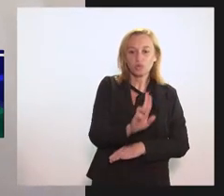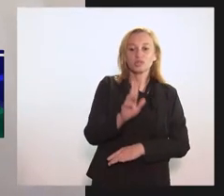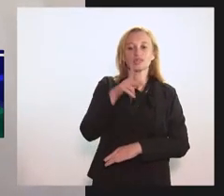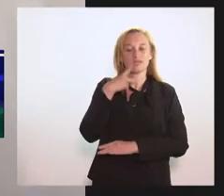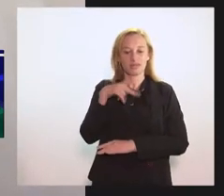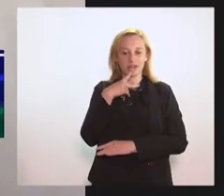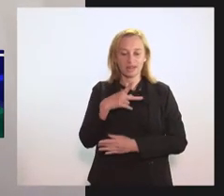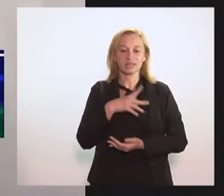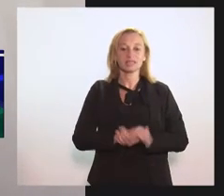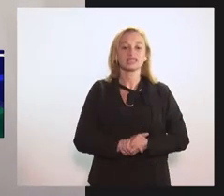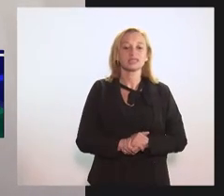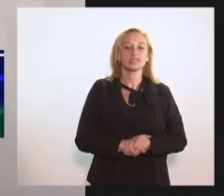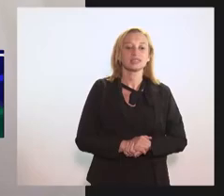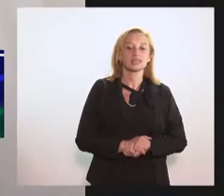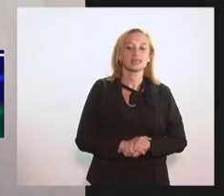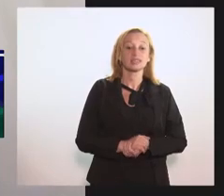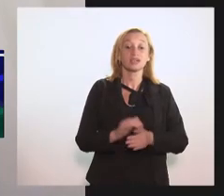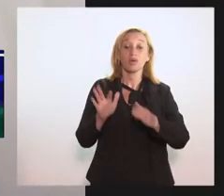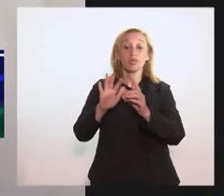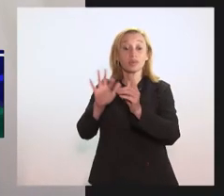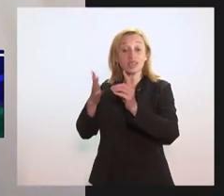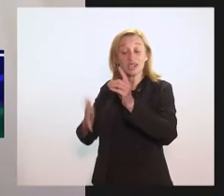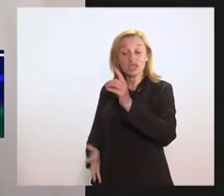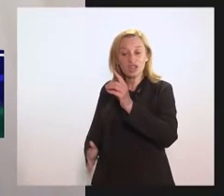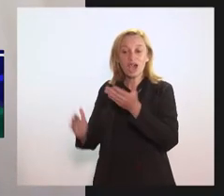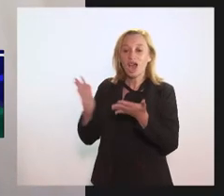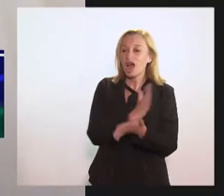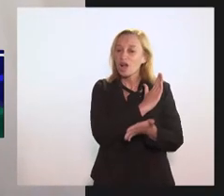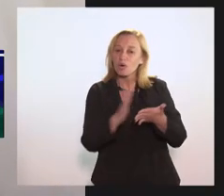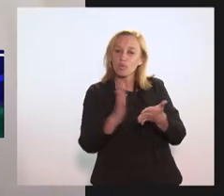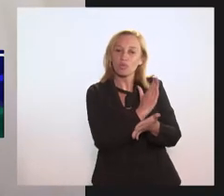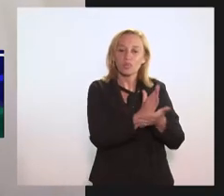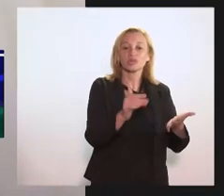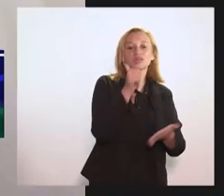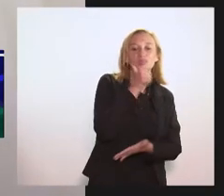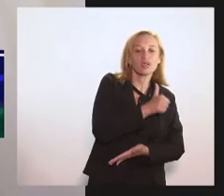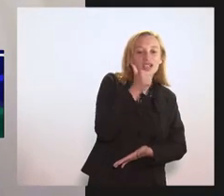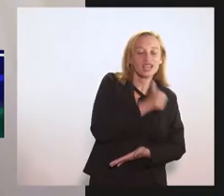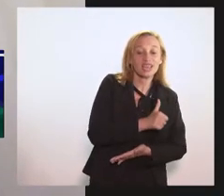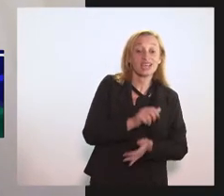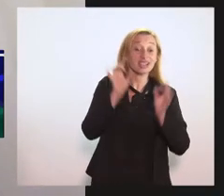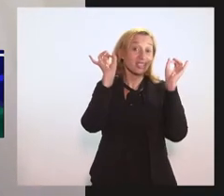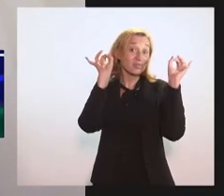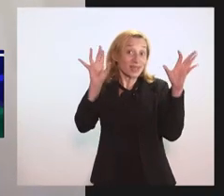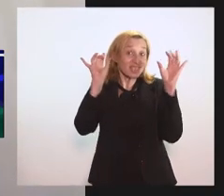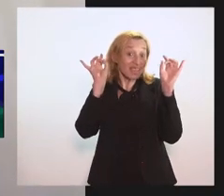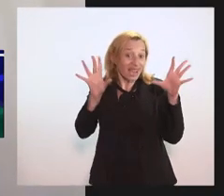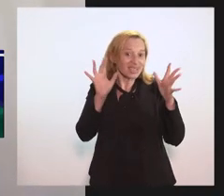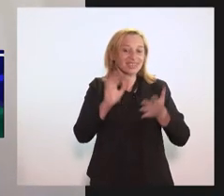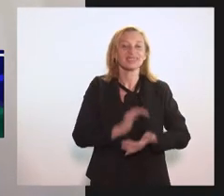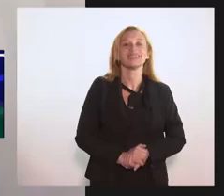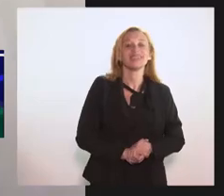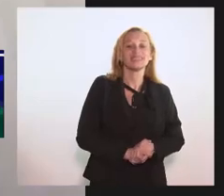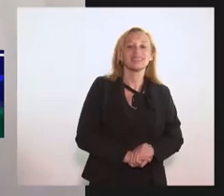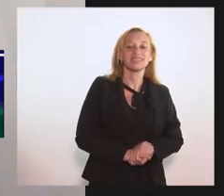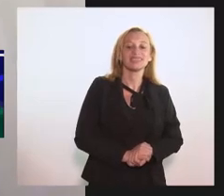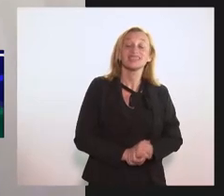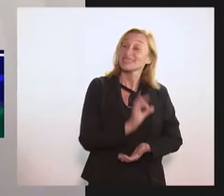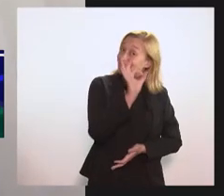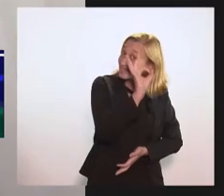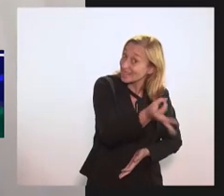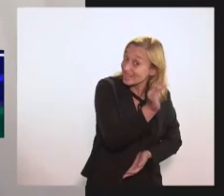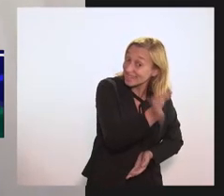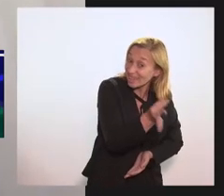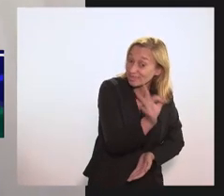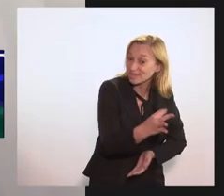palavra para render homenagem a algumas mulheres, mulheres especiais, que são